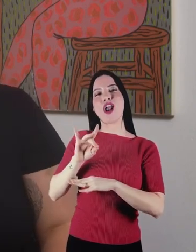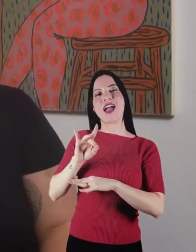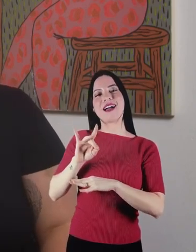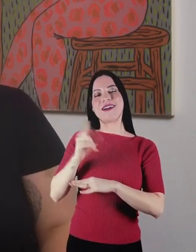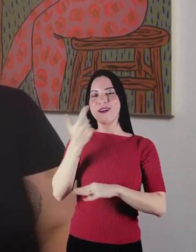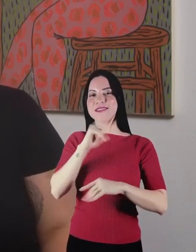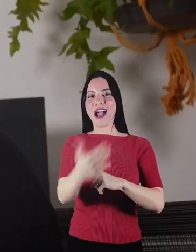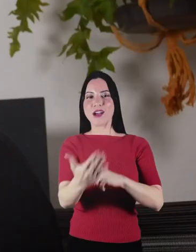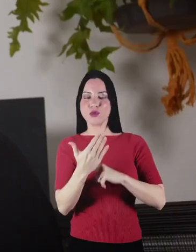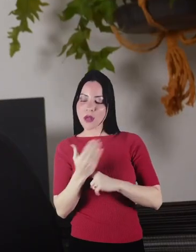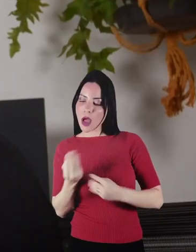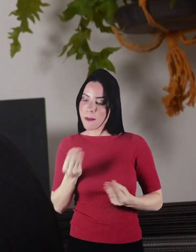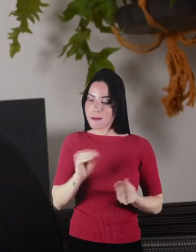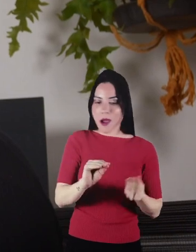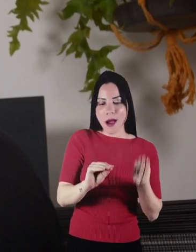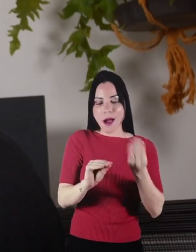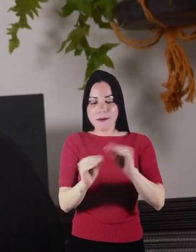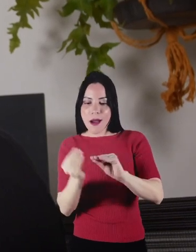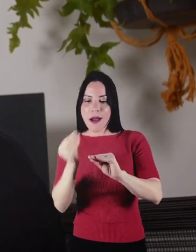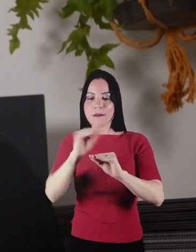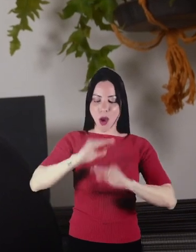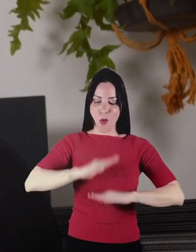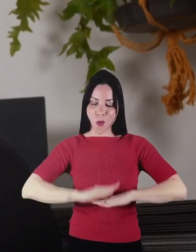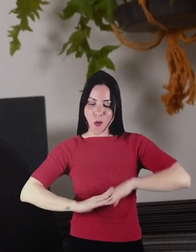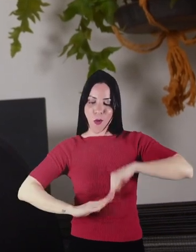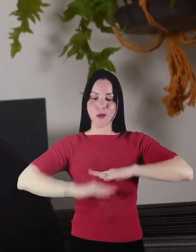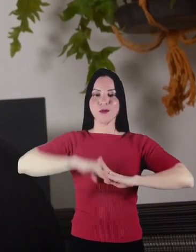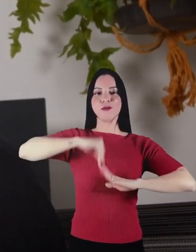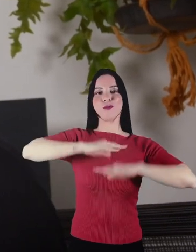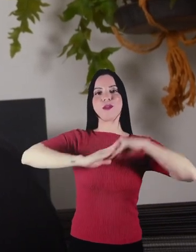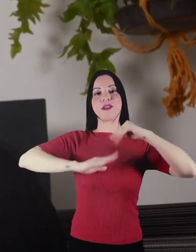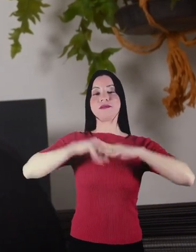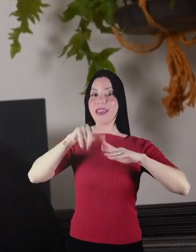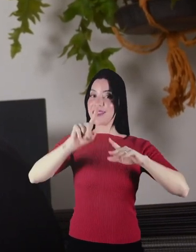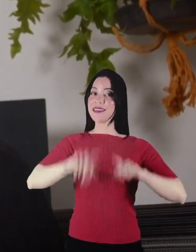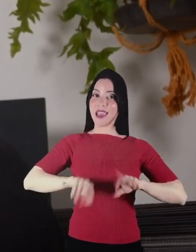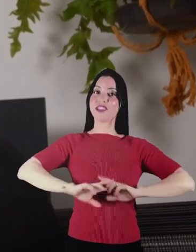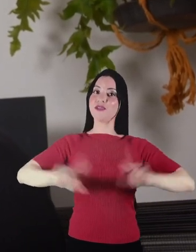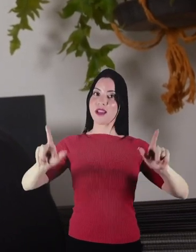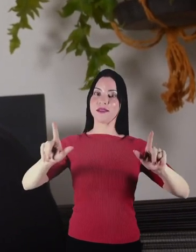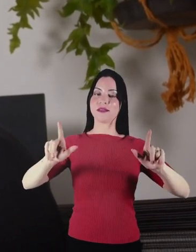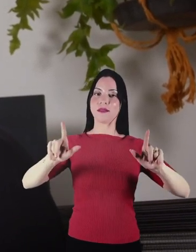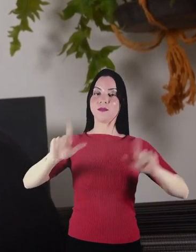espaço qualificado, né? Então essa é a grande diferença, né? A saúde mental